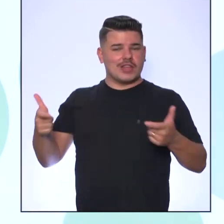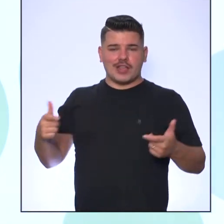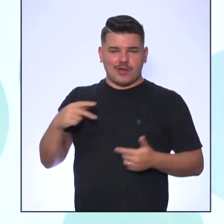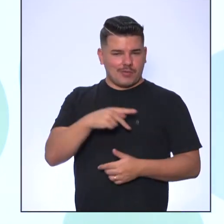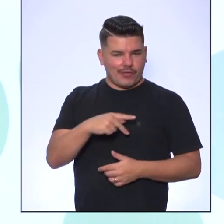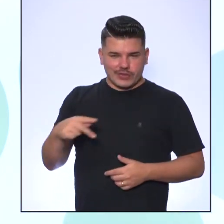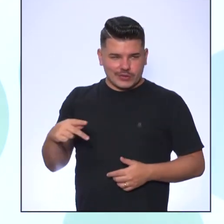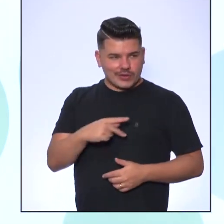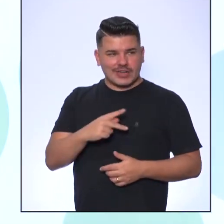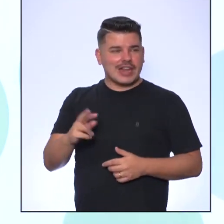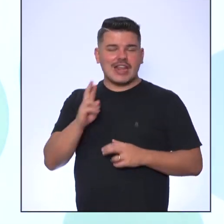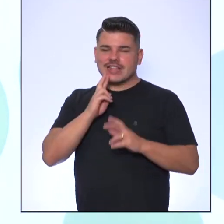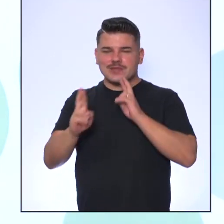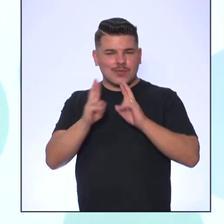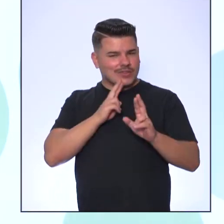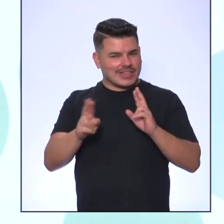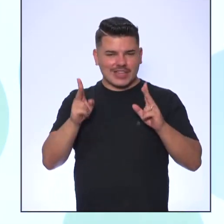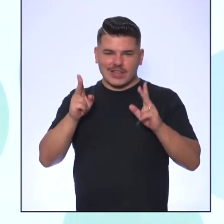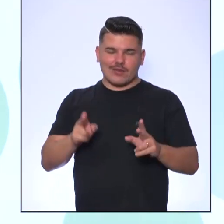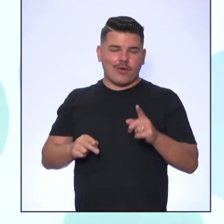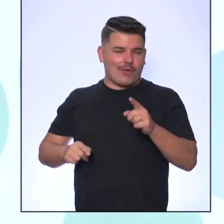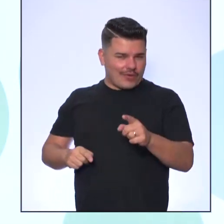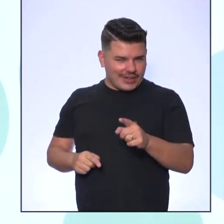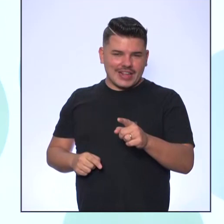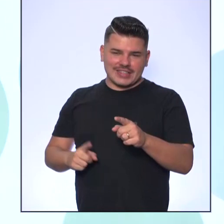que responder uma questão como essa, né?